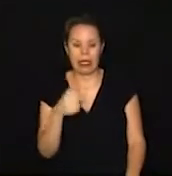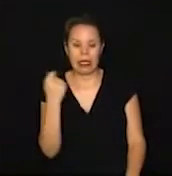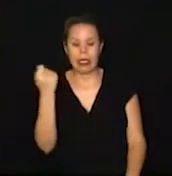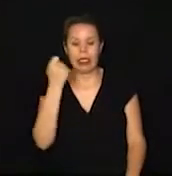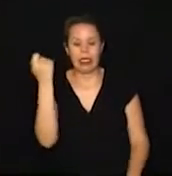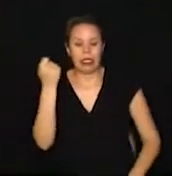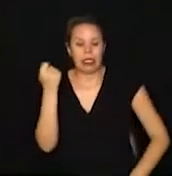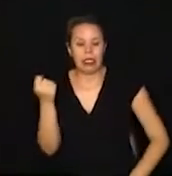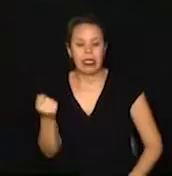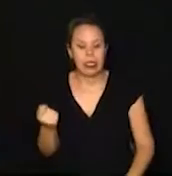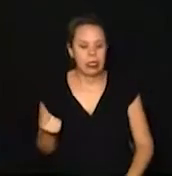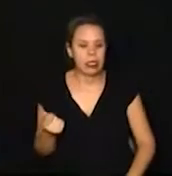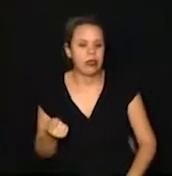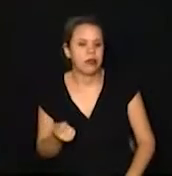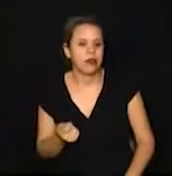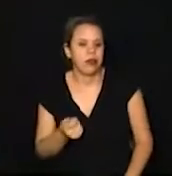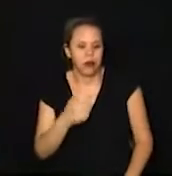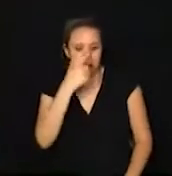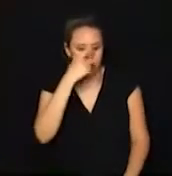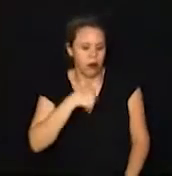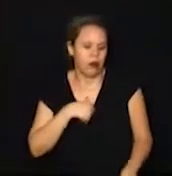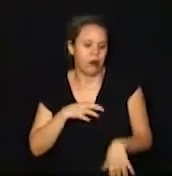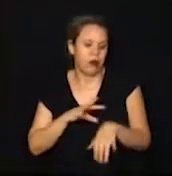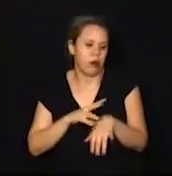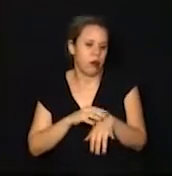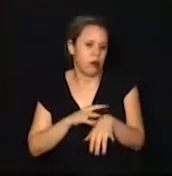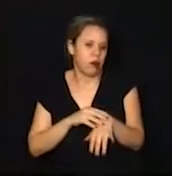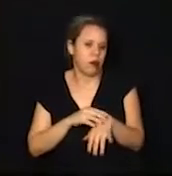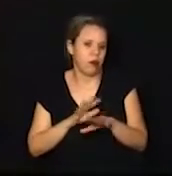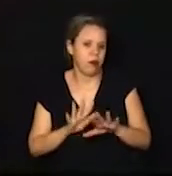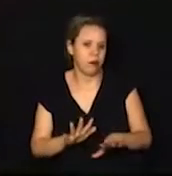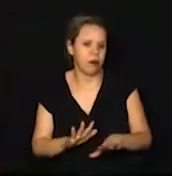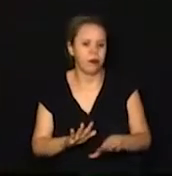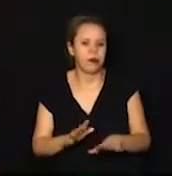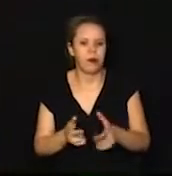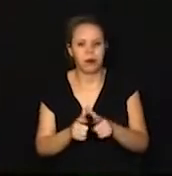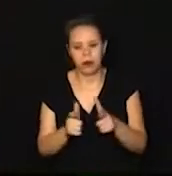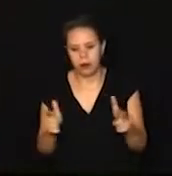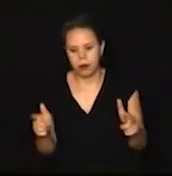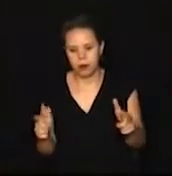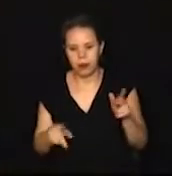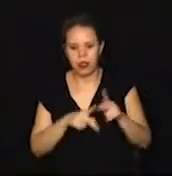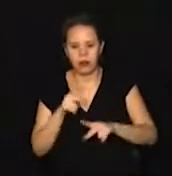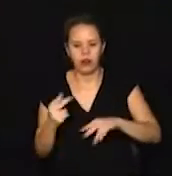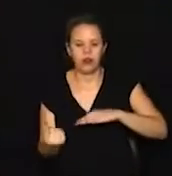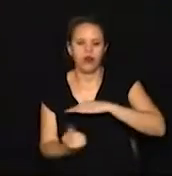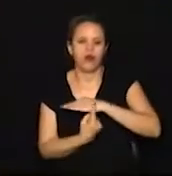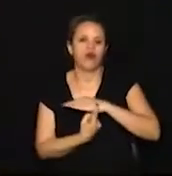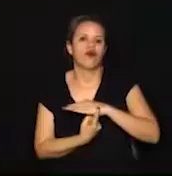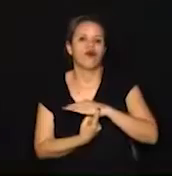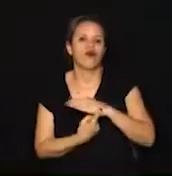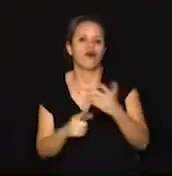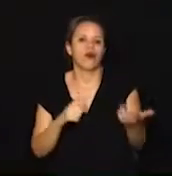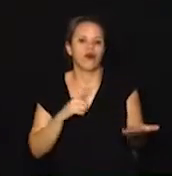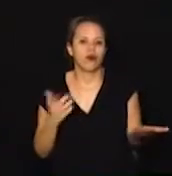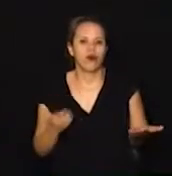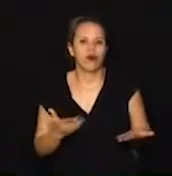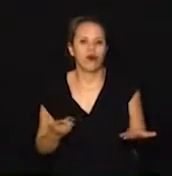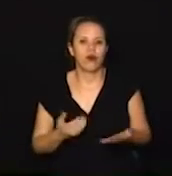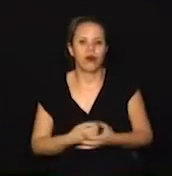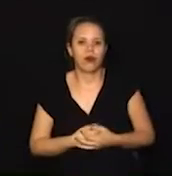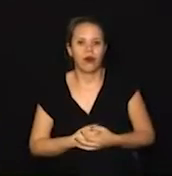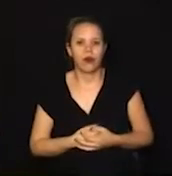agravos da evolução do paciente. Então, a maioria dos pacientes que estão em UTI hoje estão